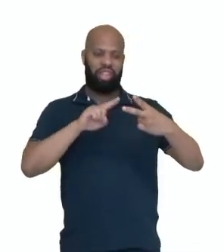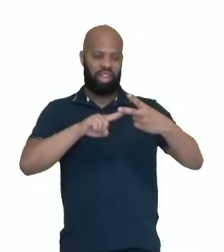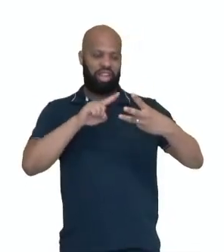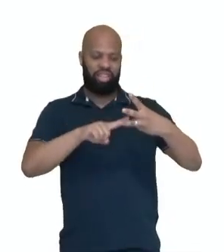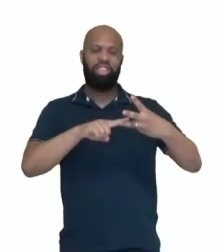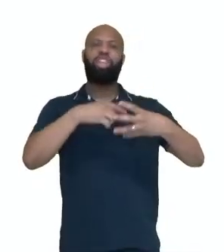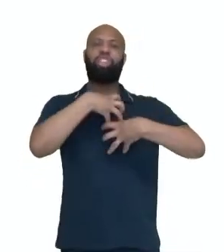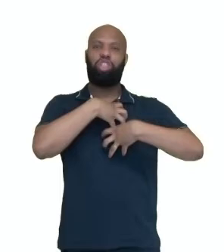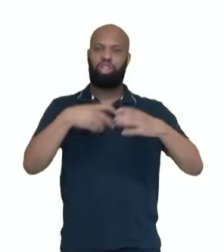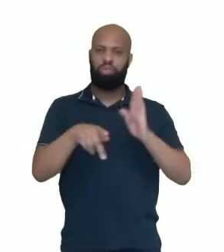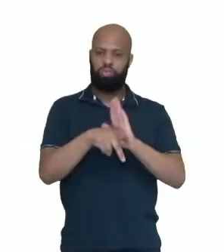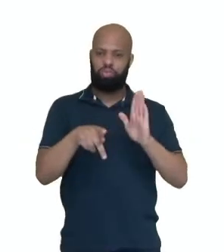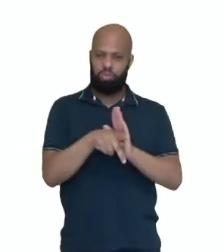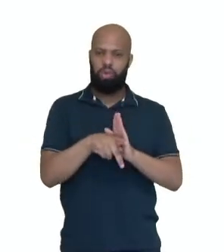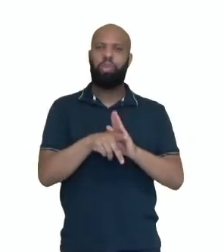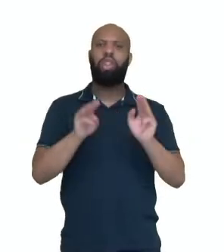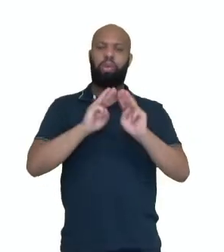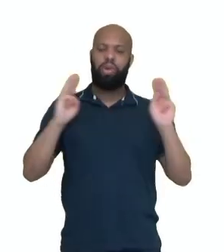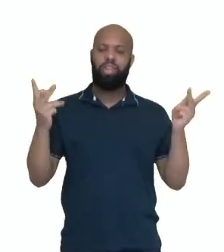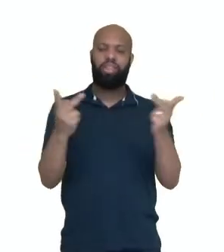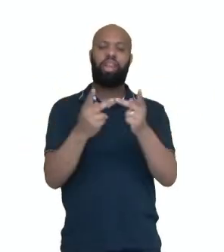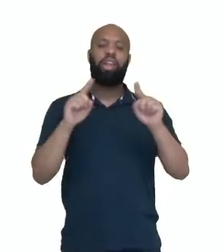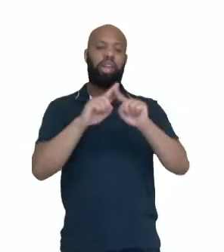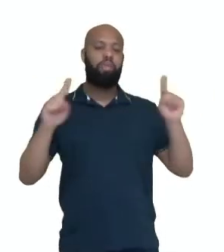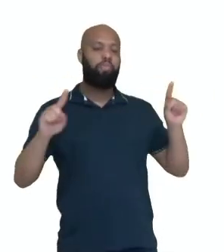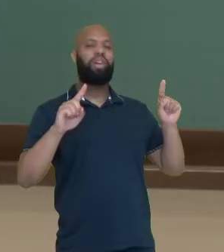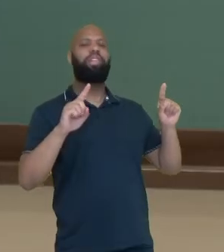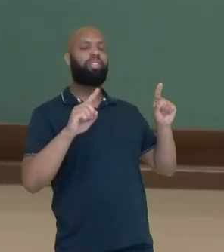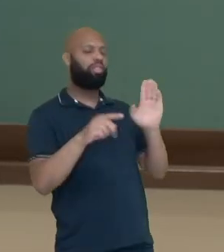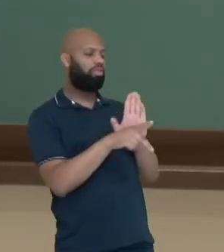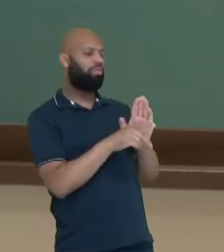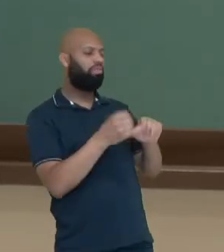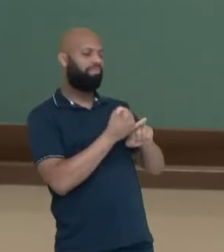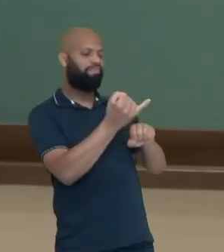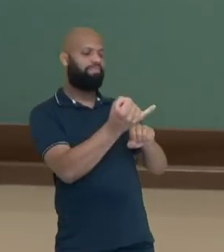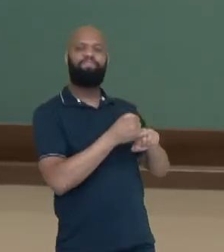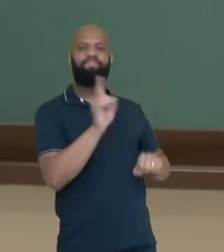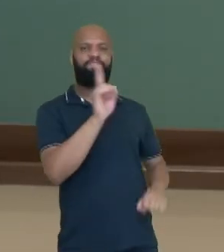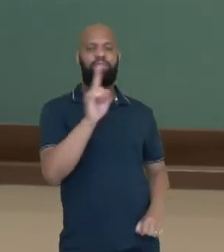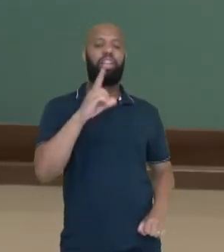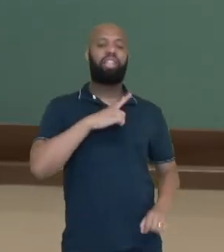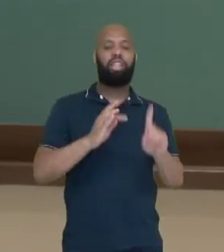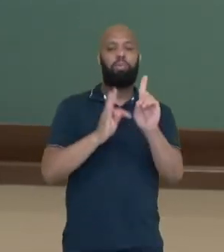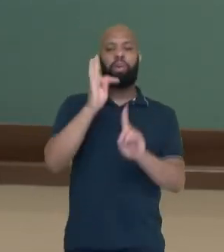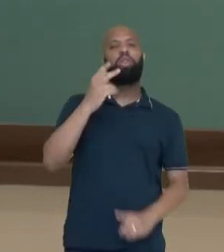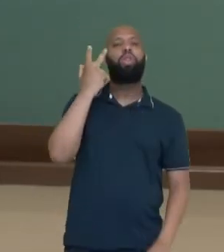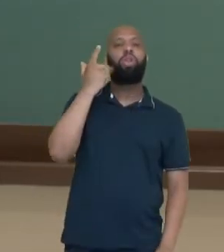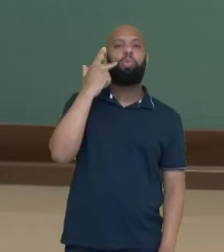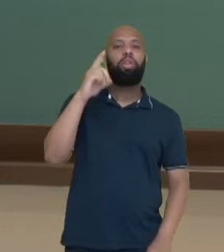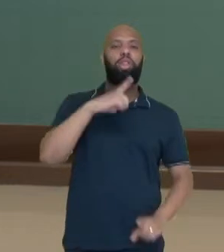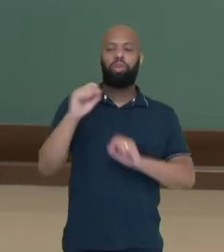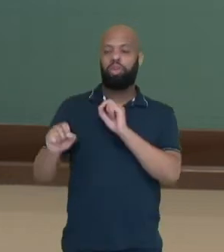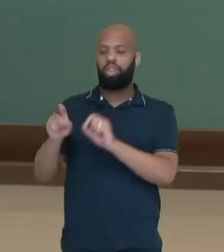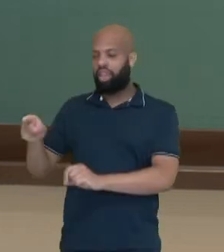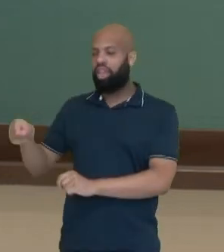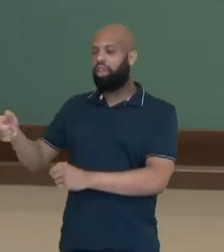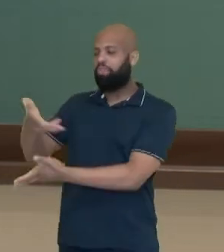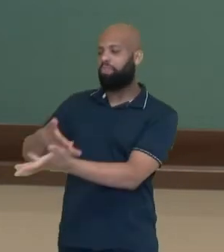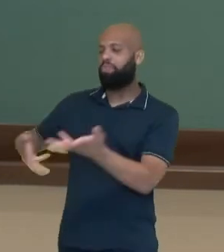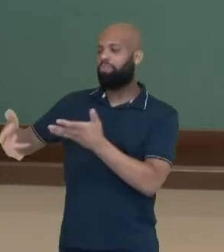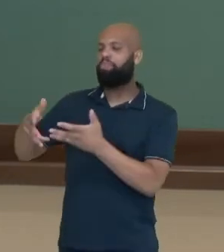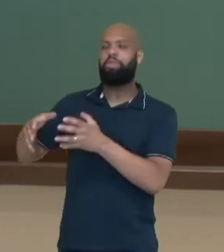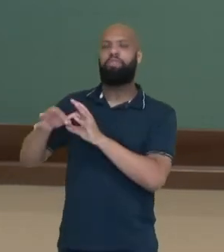da matéria, o que não acontece nos compostos iônicos. Então, na temperatura ambiente, a gente vai ter compostos covalentes sólidos,